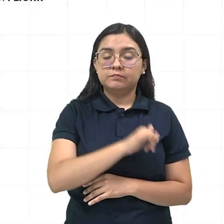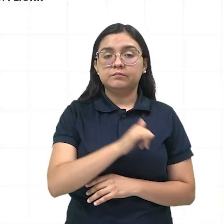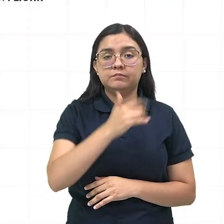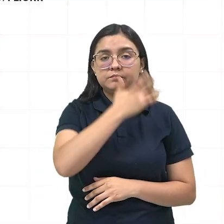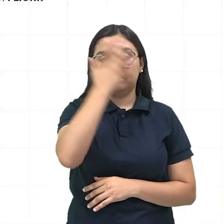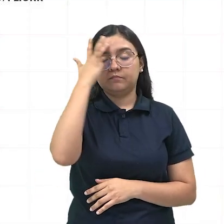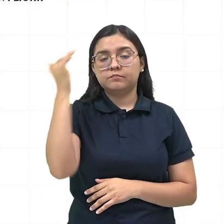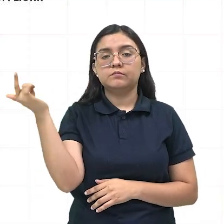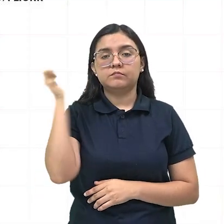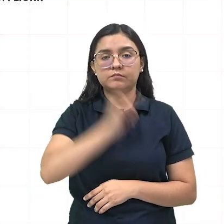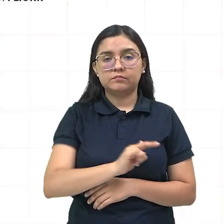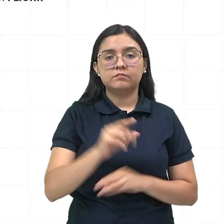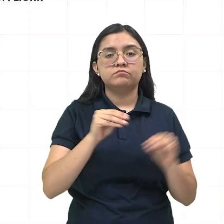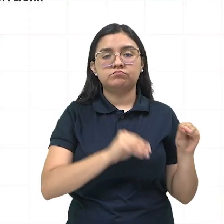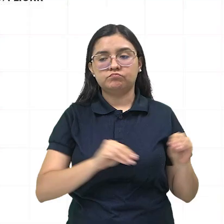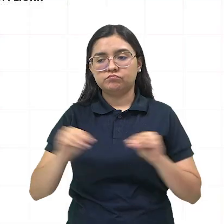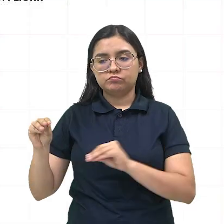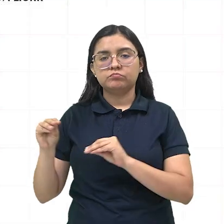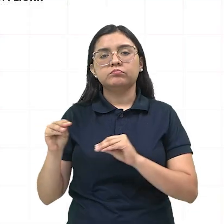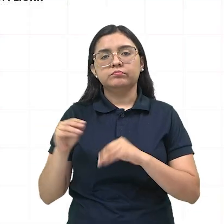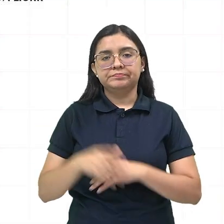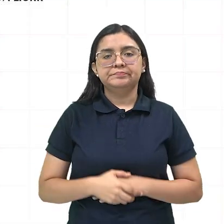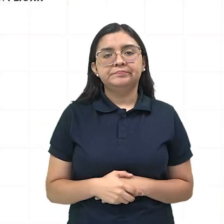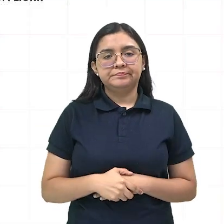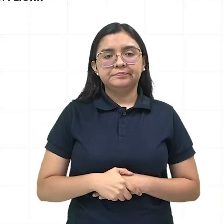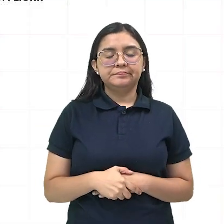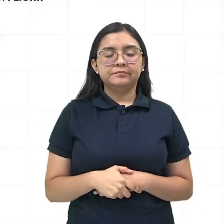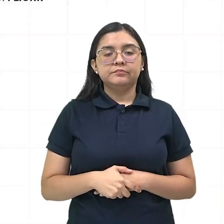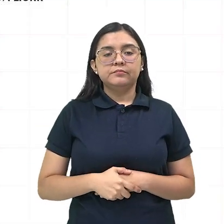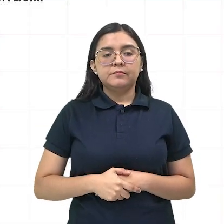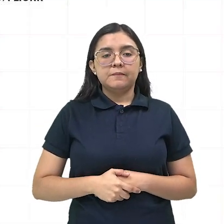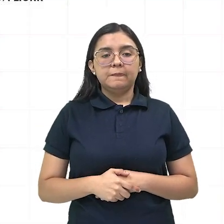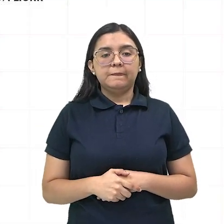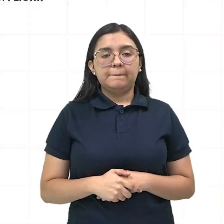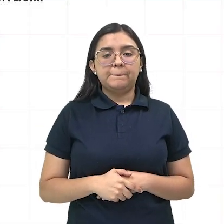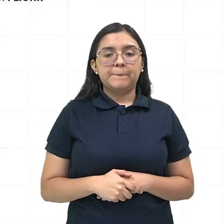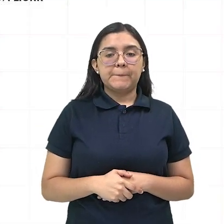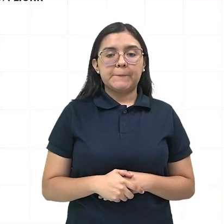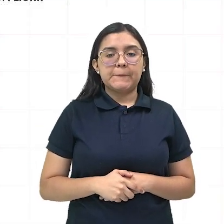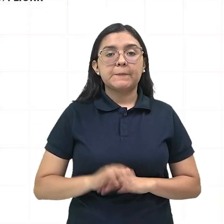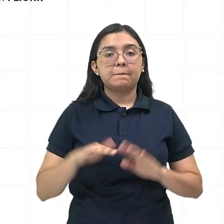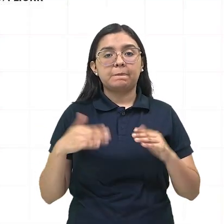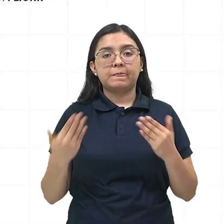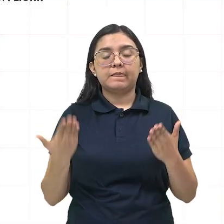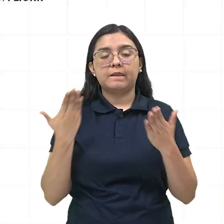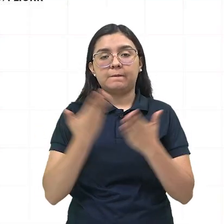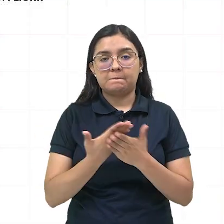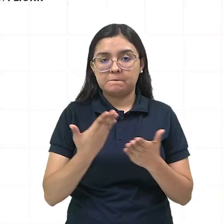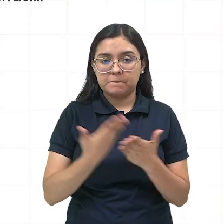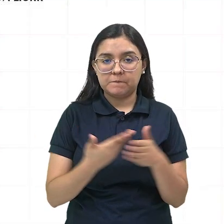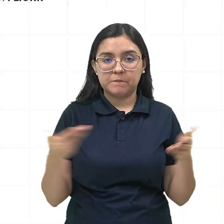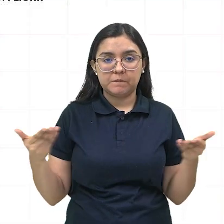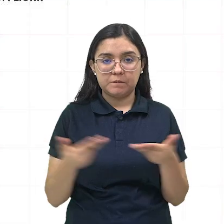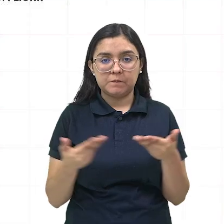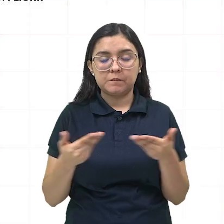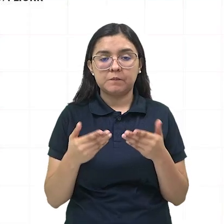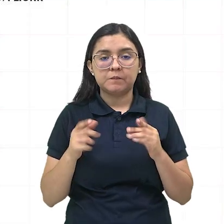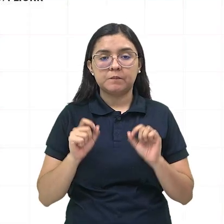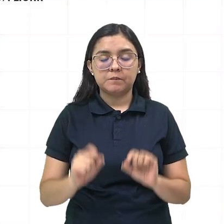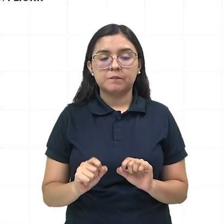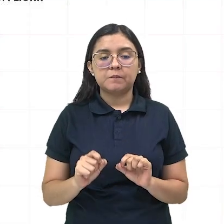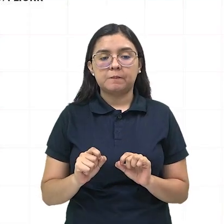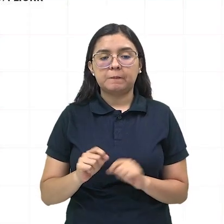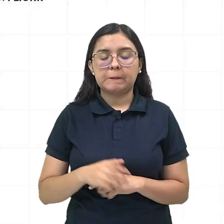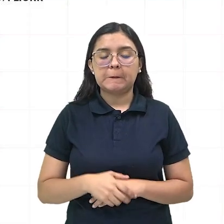pessoas conseguissem, né, migrar de um lugar para outro. Gente, nesta aula, uma coisa que não pode sair,